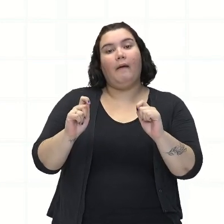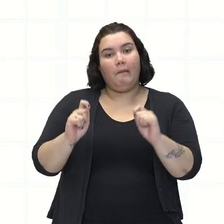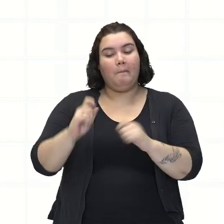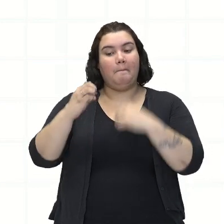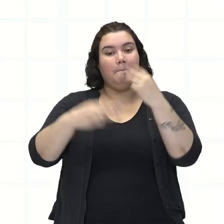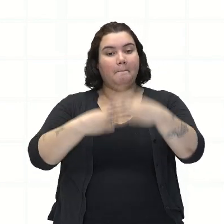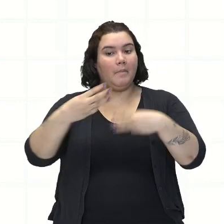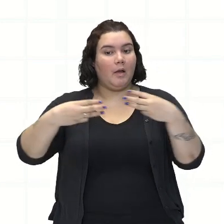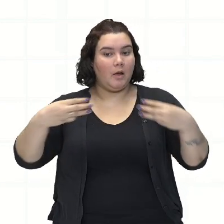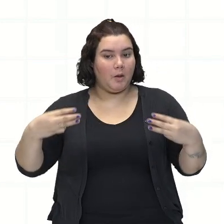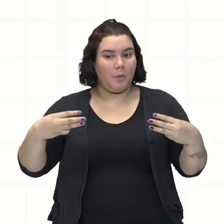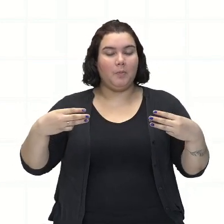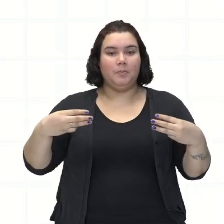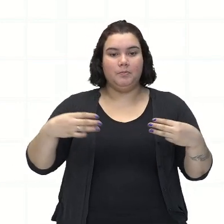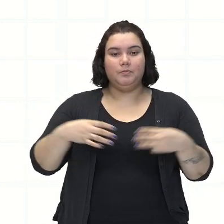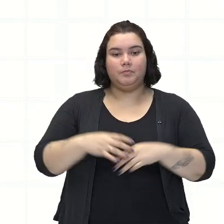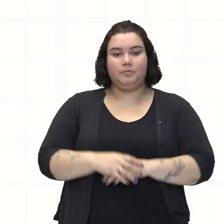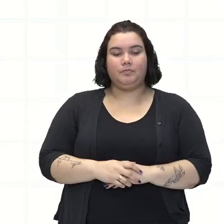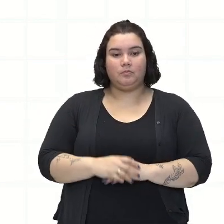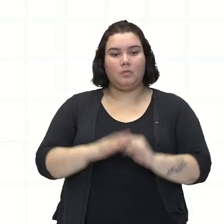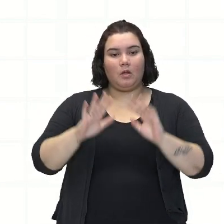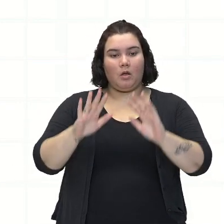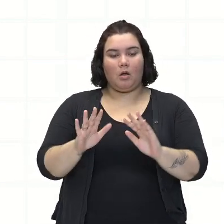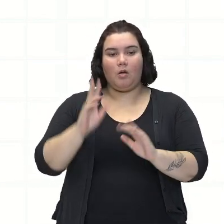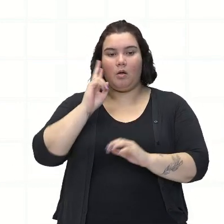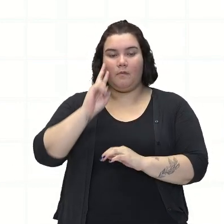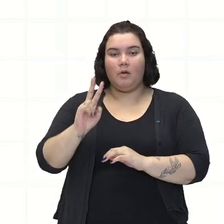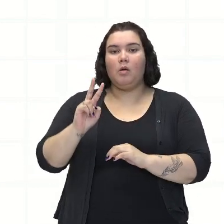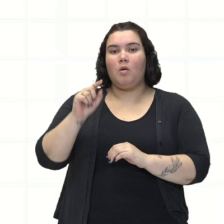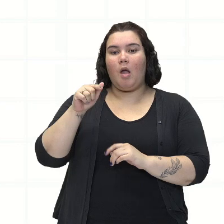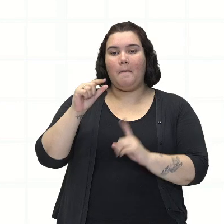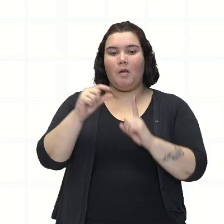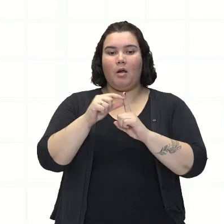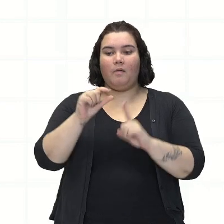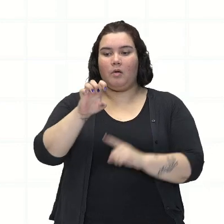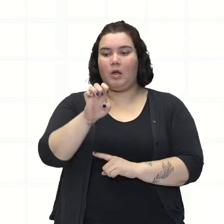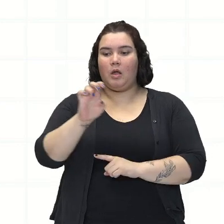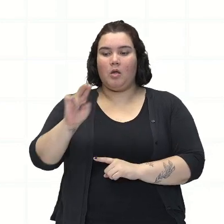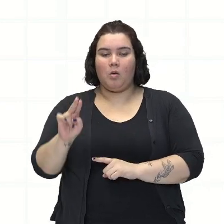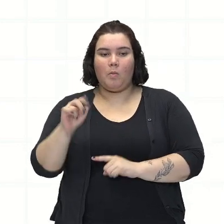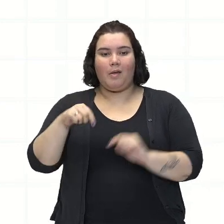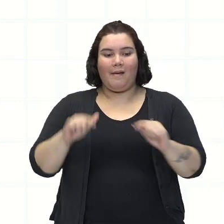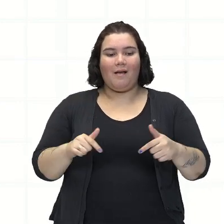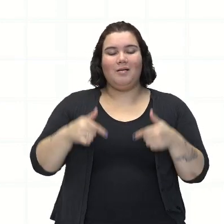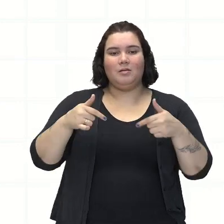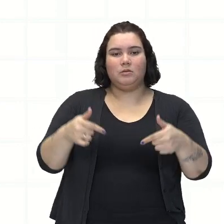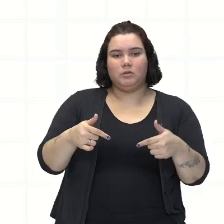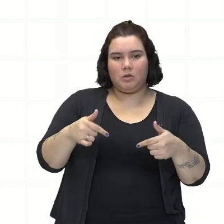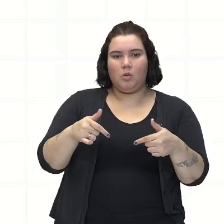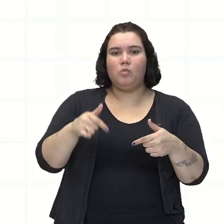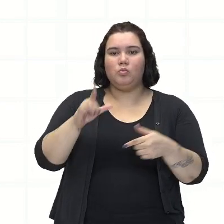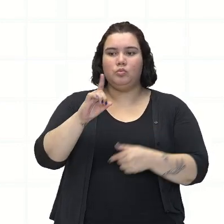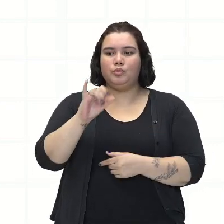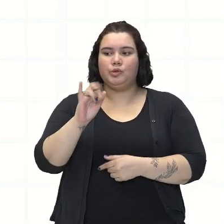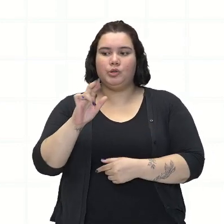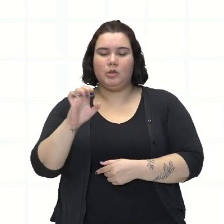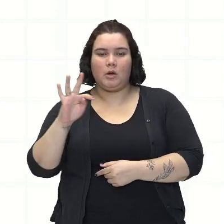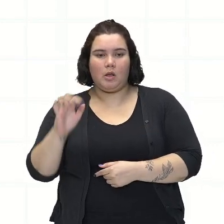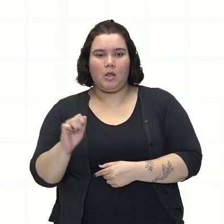aqui, esse eu está fazendo a ação direta de fazer macarrão. Então, ele vai ser verbo transitivo,